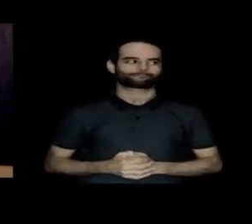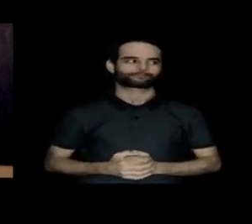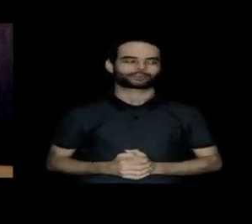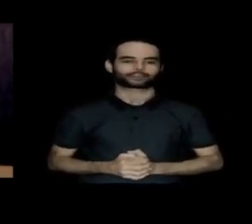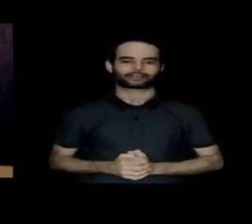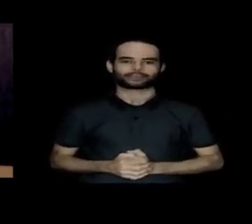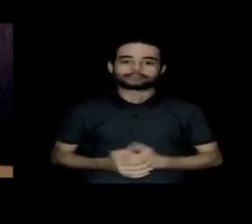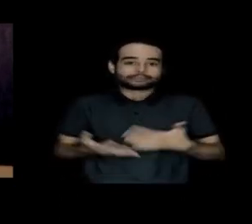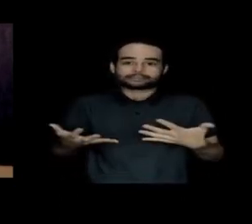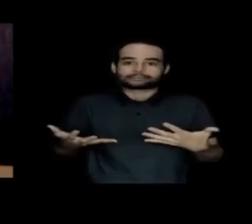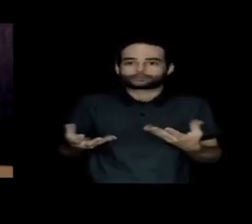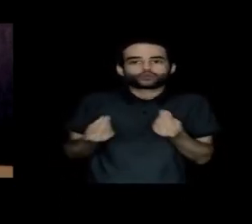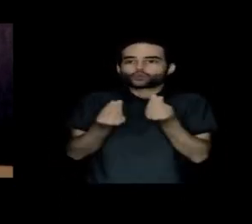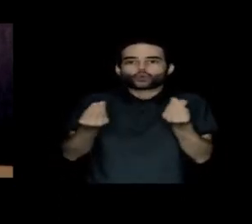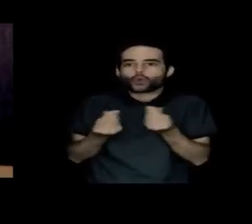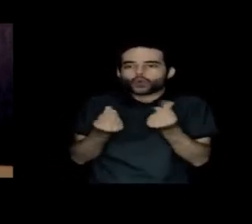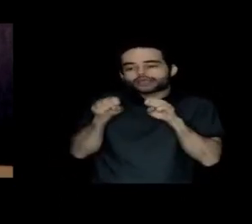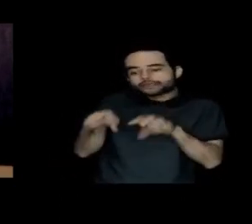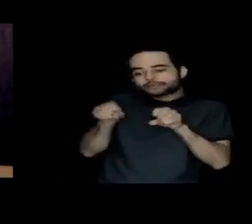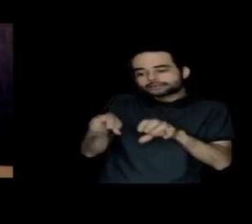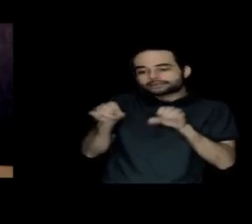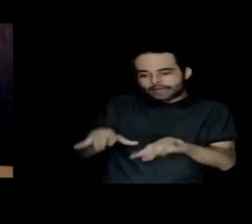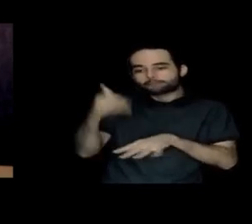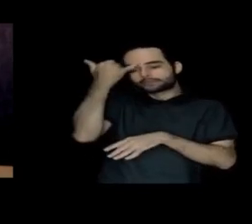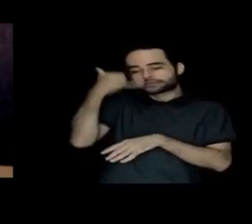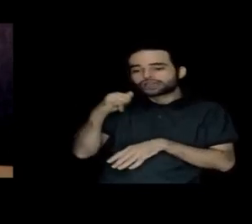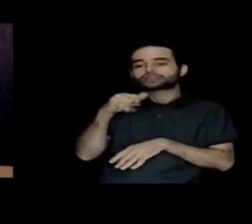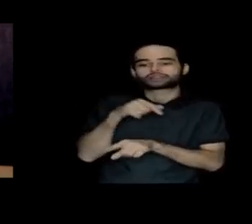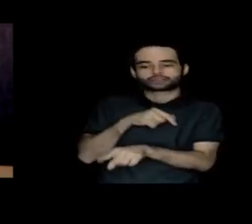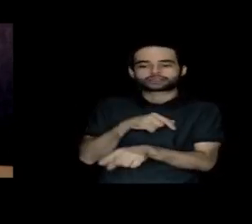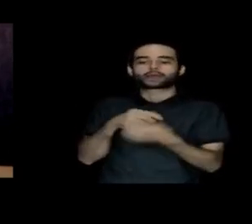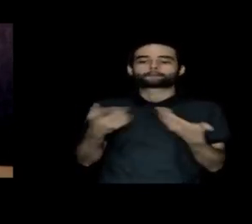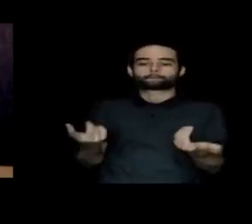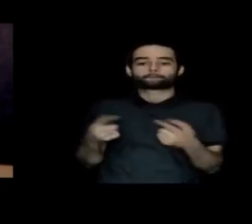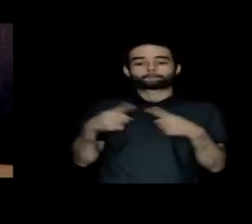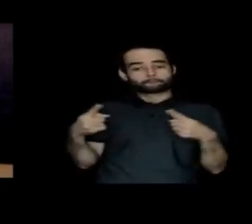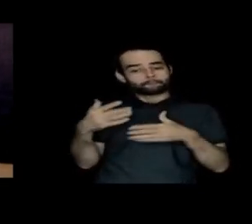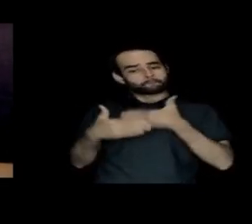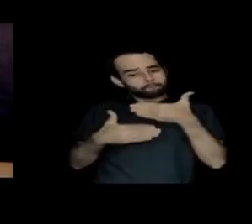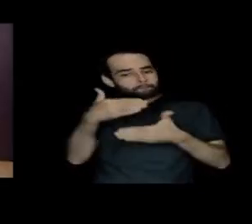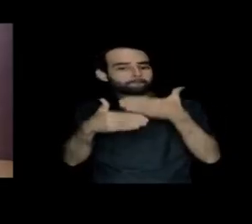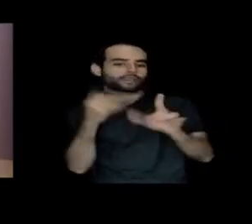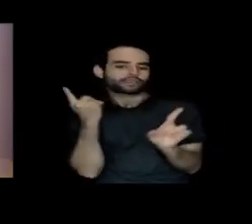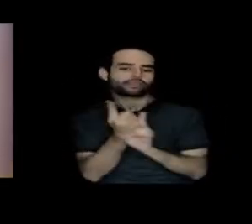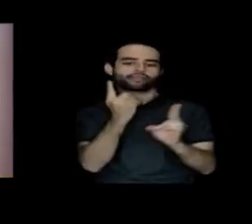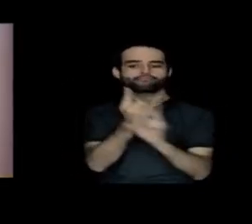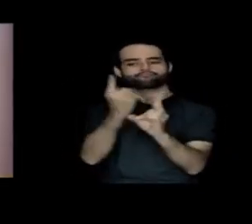E a gente ainda não sabia como ensinar para Janine, mas a gente foi descobrindo aos poucos.